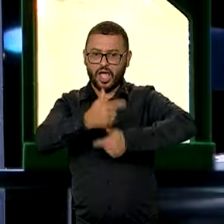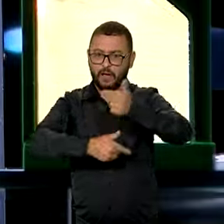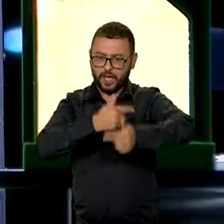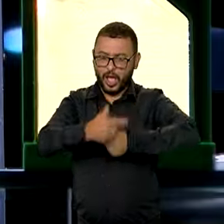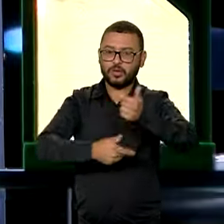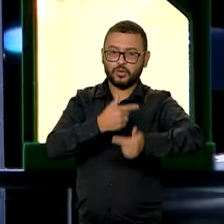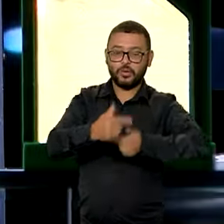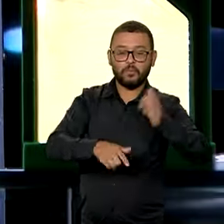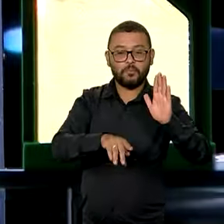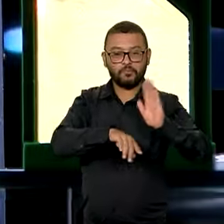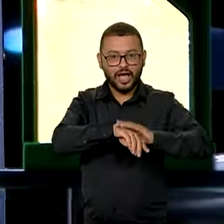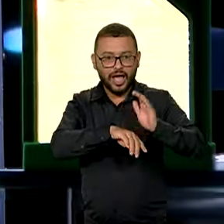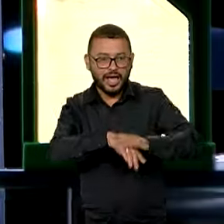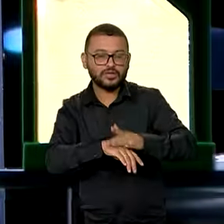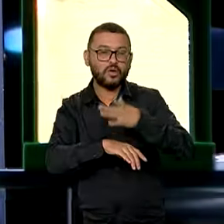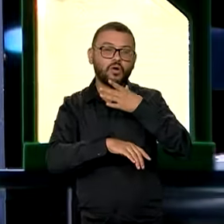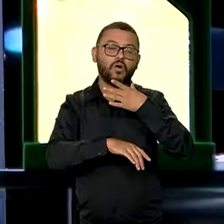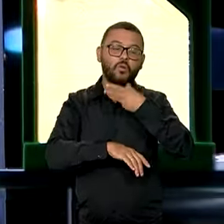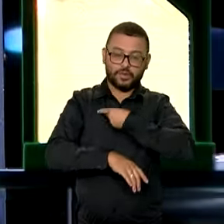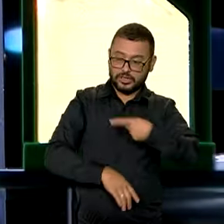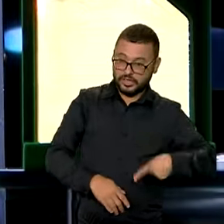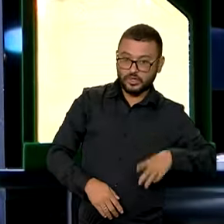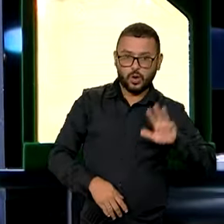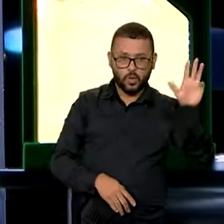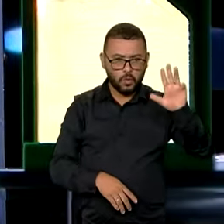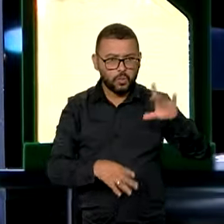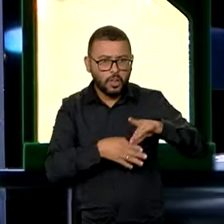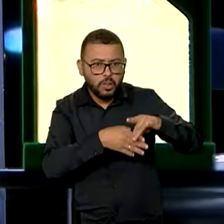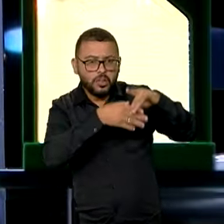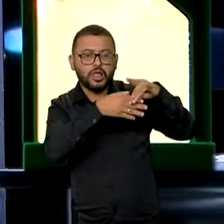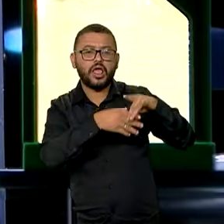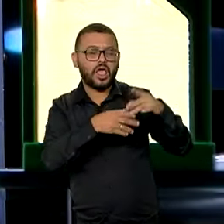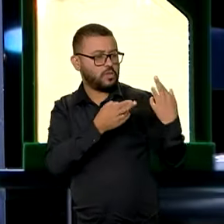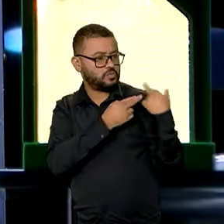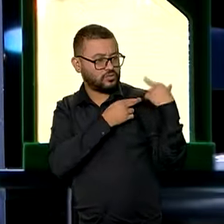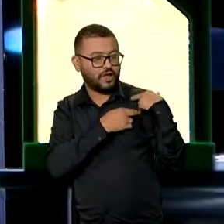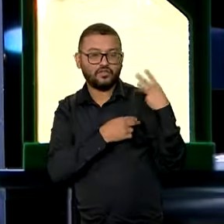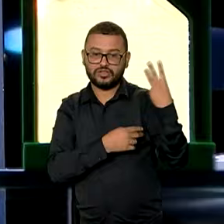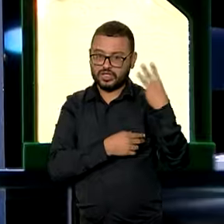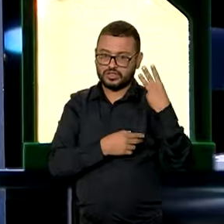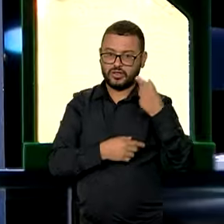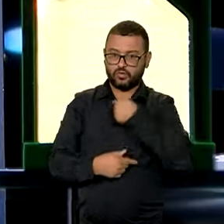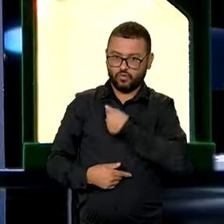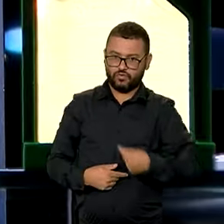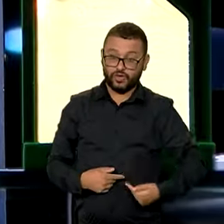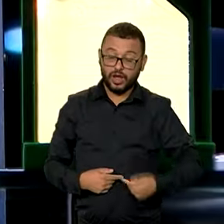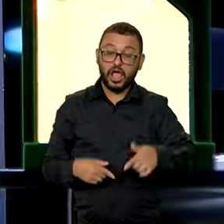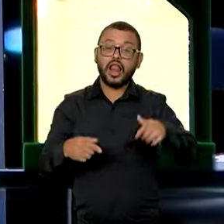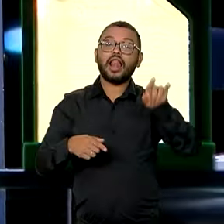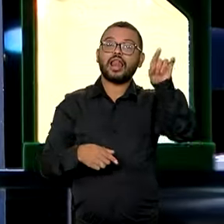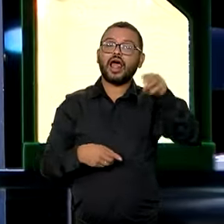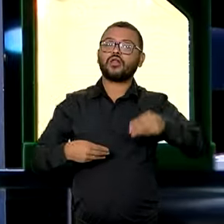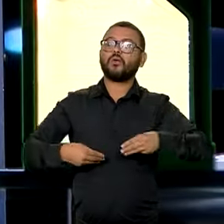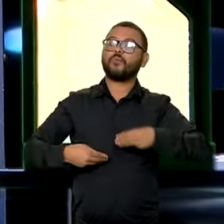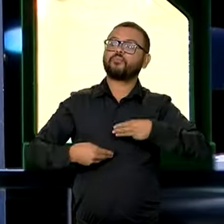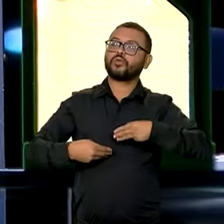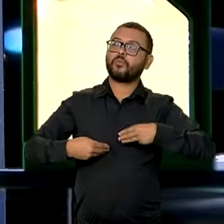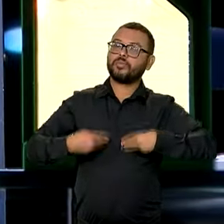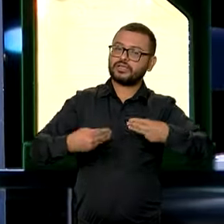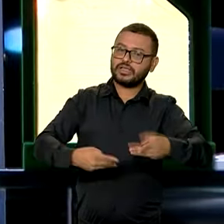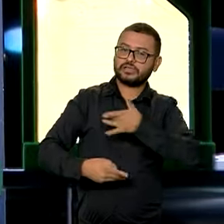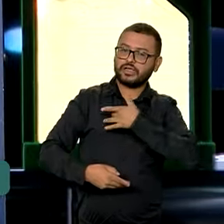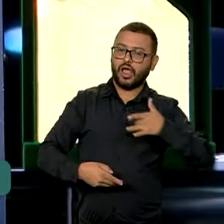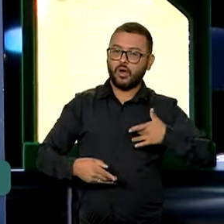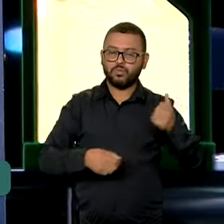que vem sendo liderado pelo presidente Lula em seu terceiro mandato. E no Ministério da Saúde,